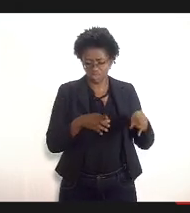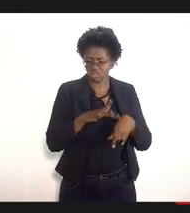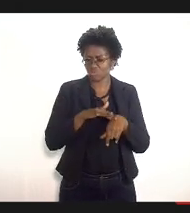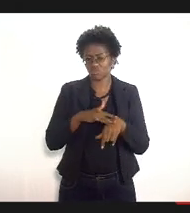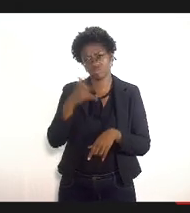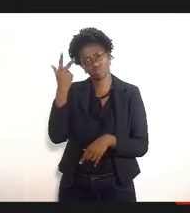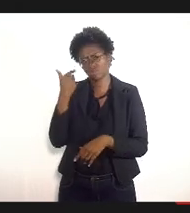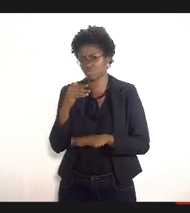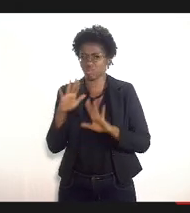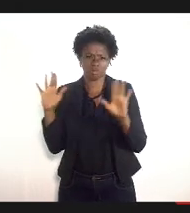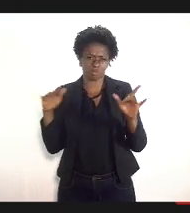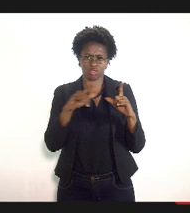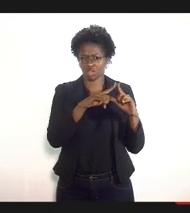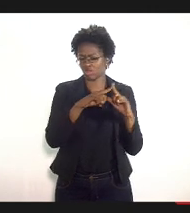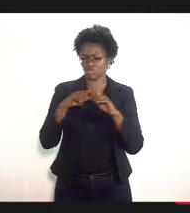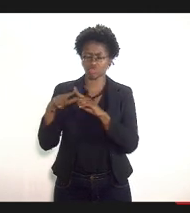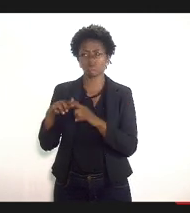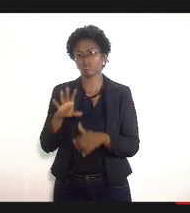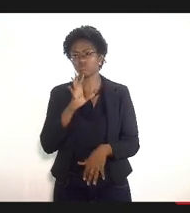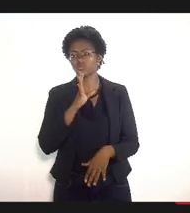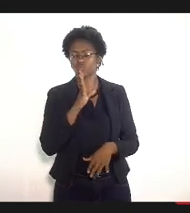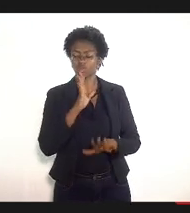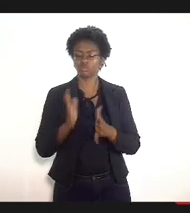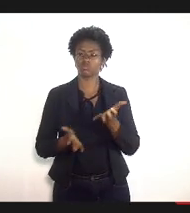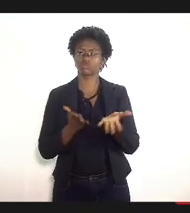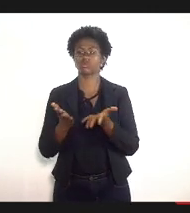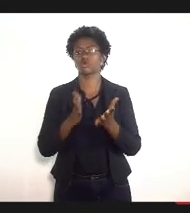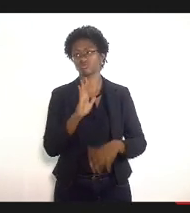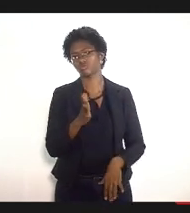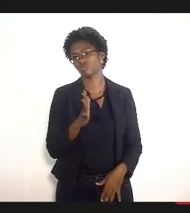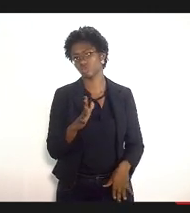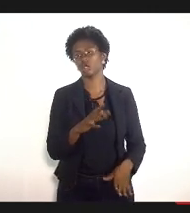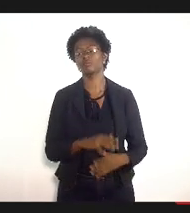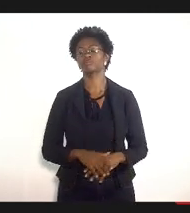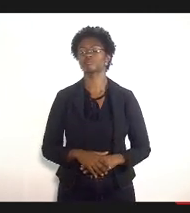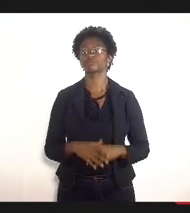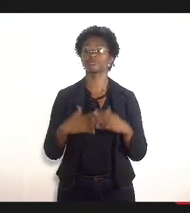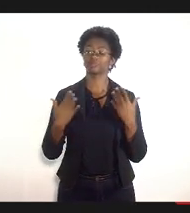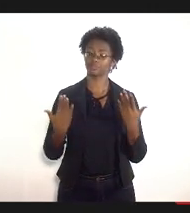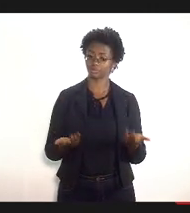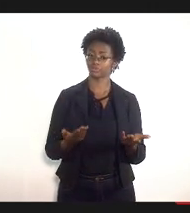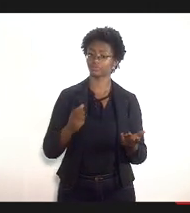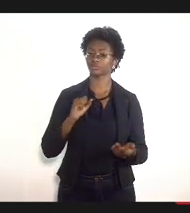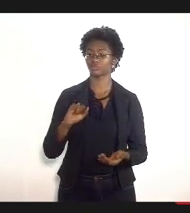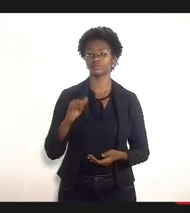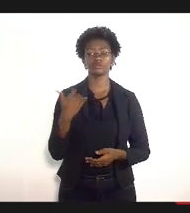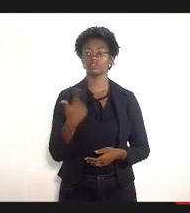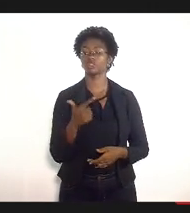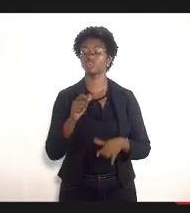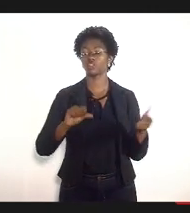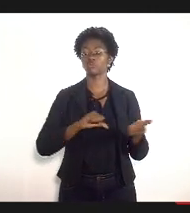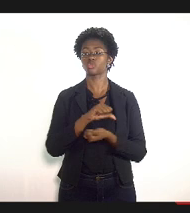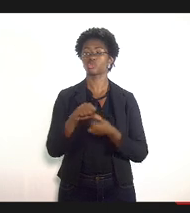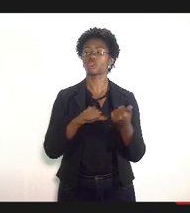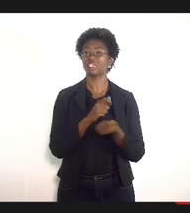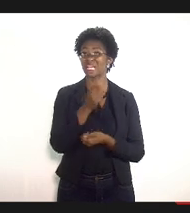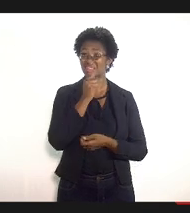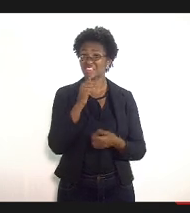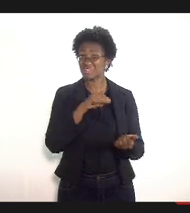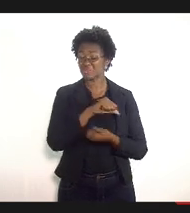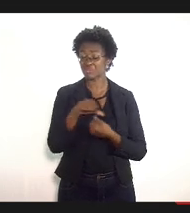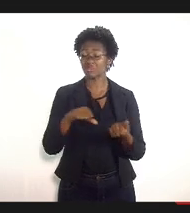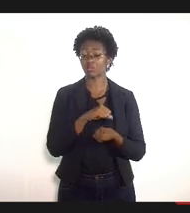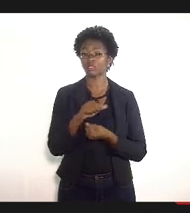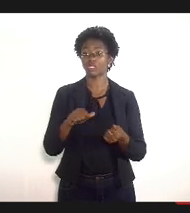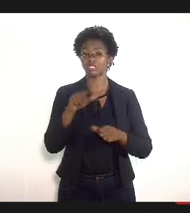são tradicionalmente cuidadas e assistidas pela rede federal. Então, se não teve nenhuma mudança, né, na decisão